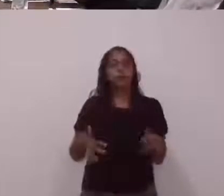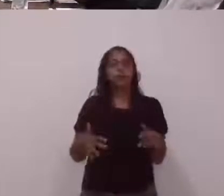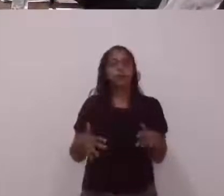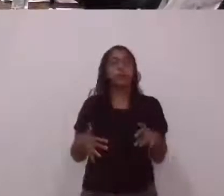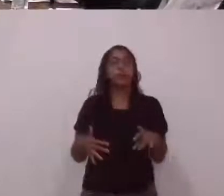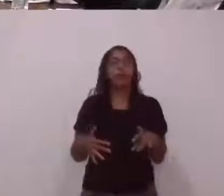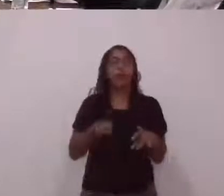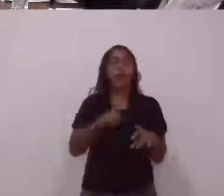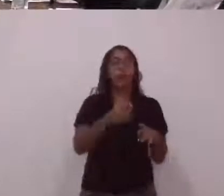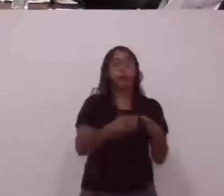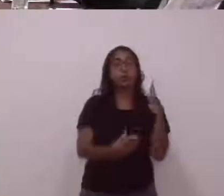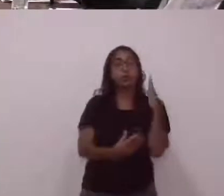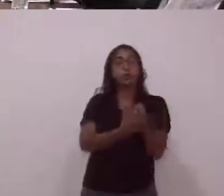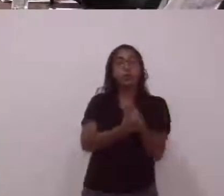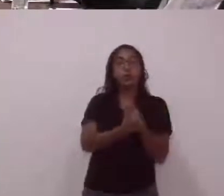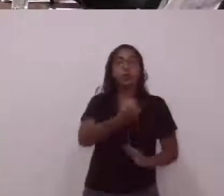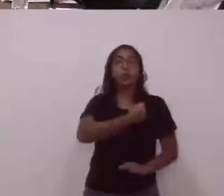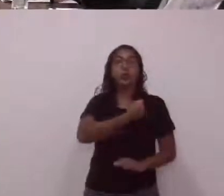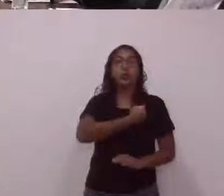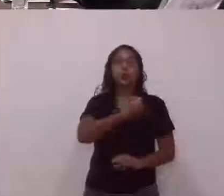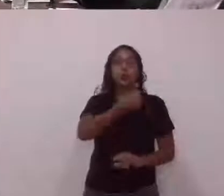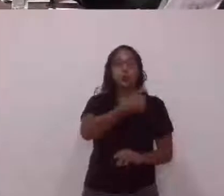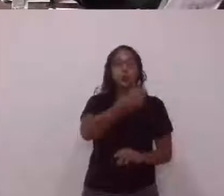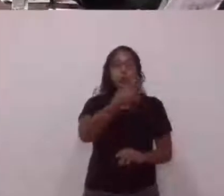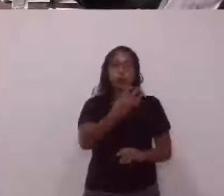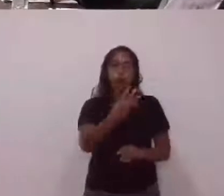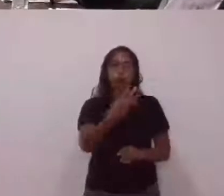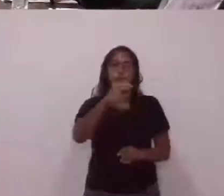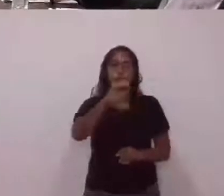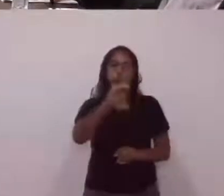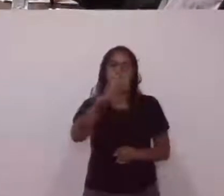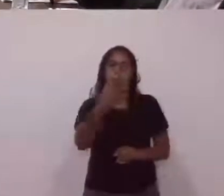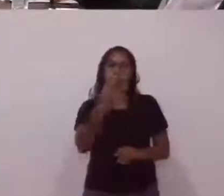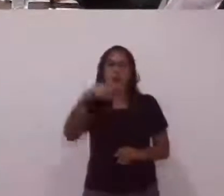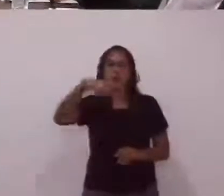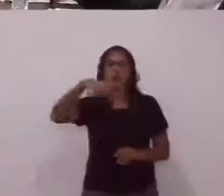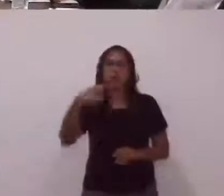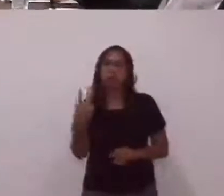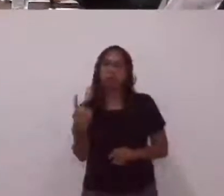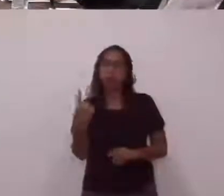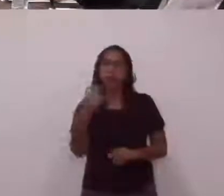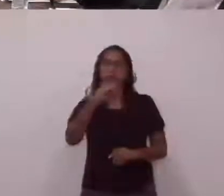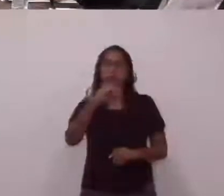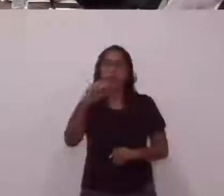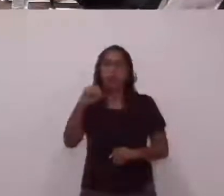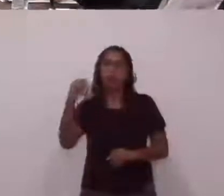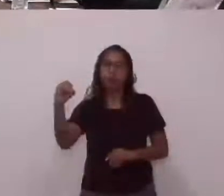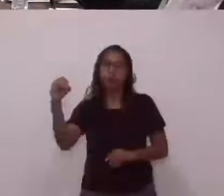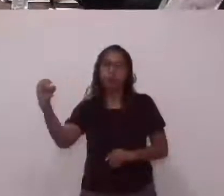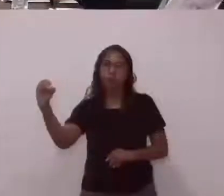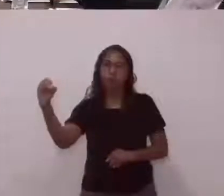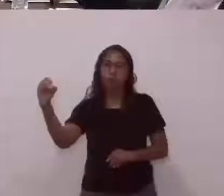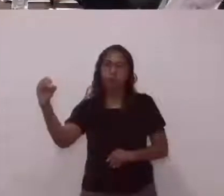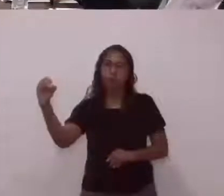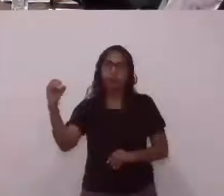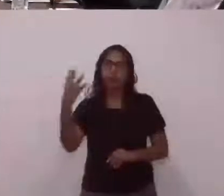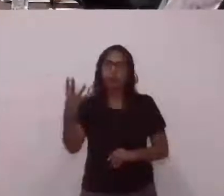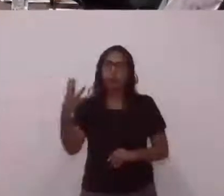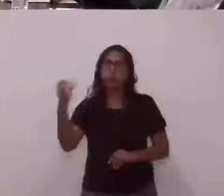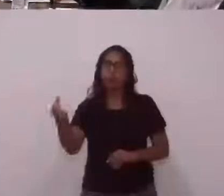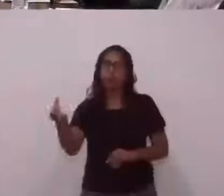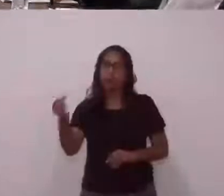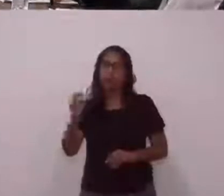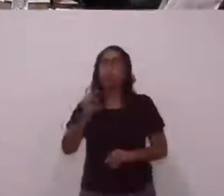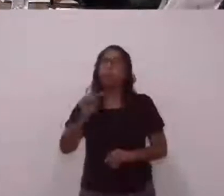meio do inquérito civil, número 140471-000046,